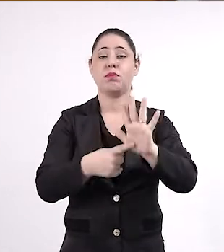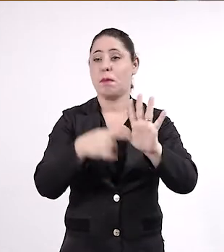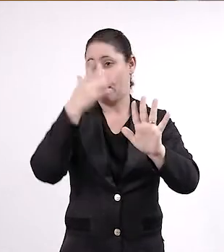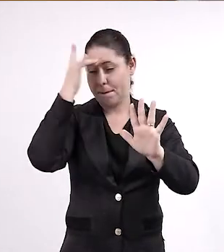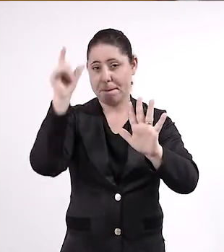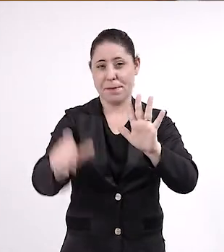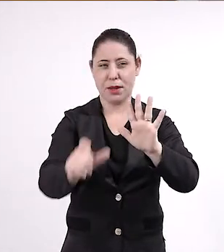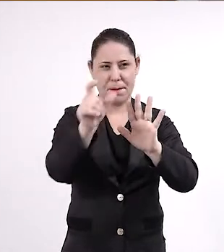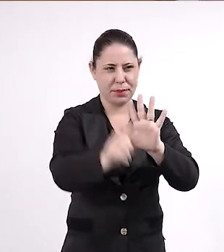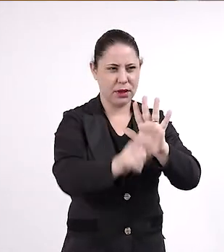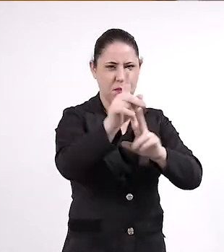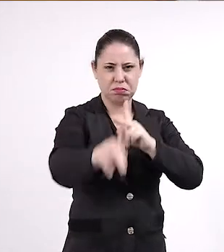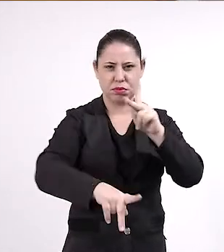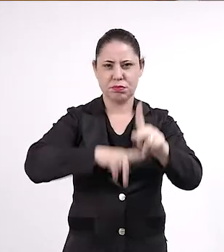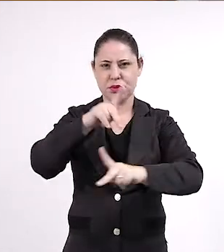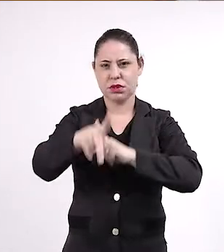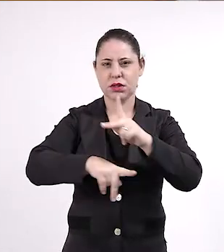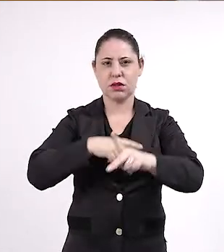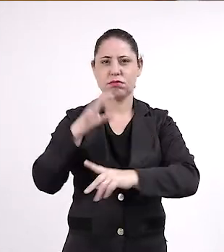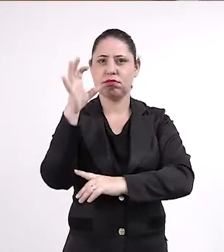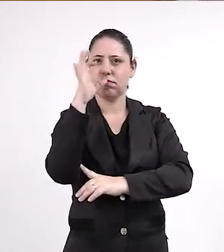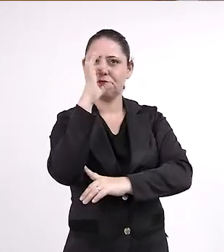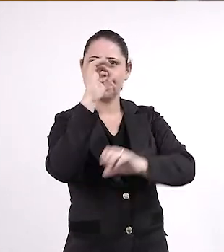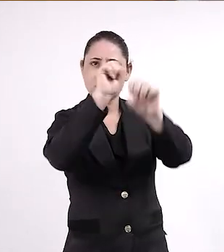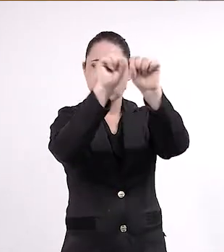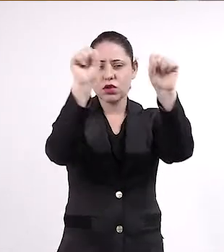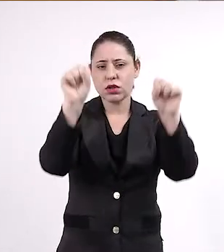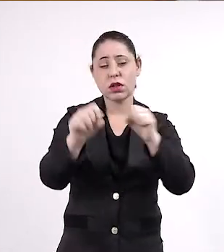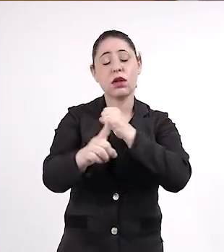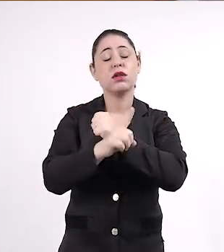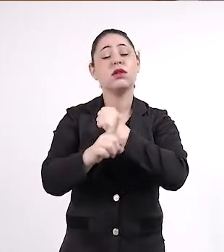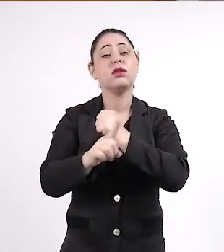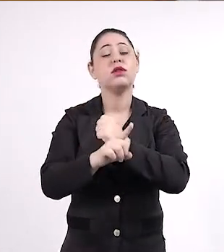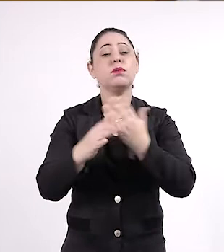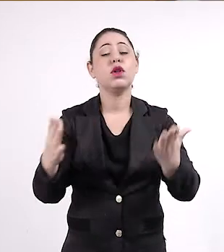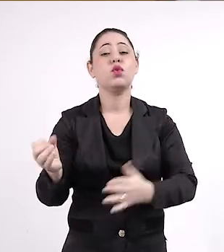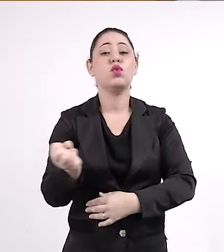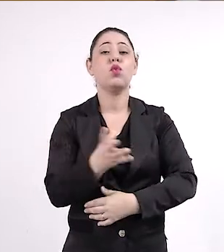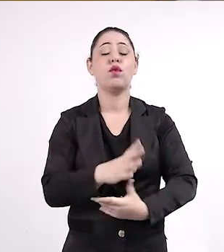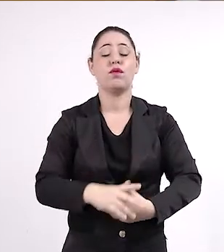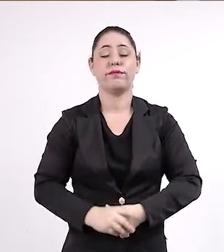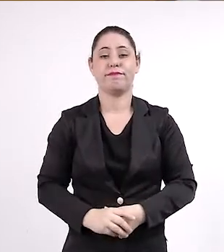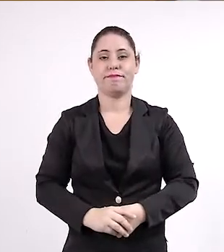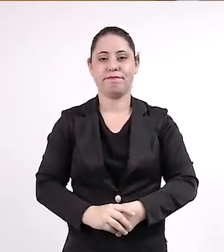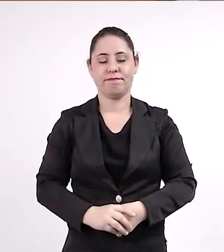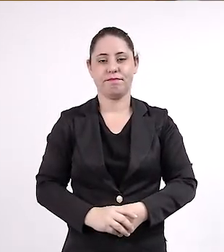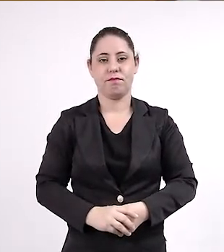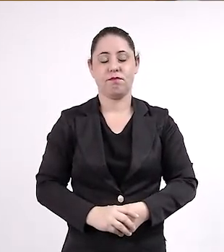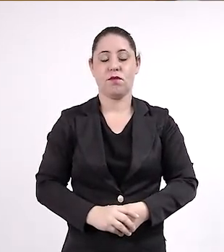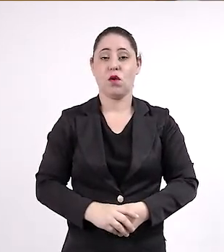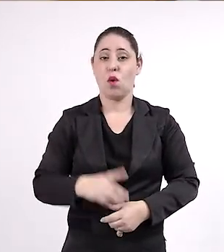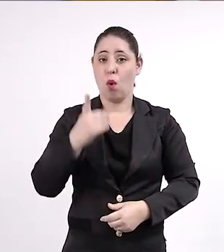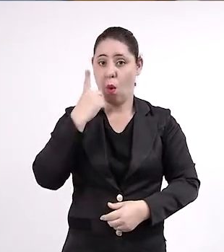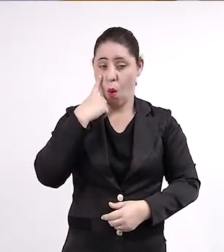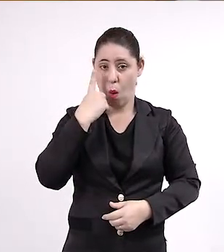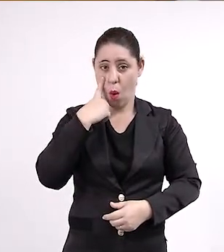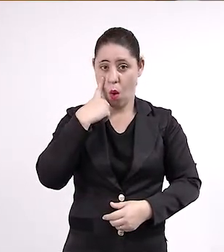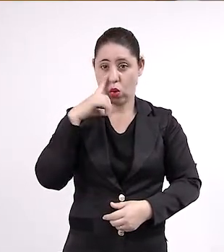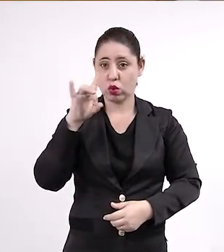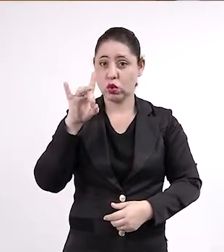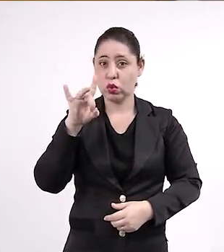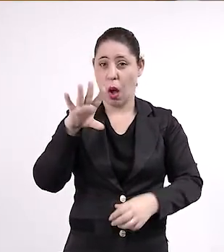aos seus assistidos e a toda a população que tem prestigiado essa forma de atendimento inovadora?